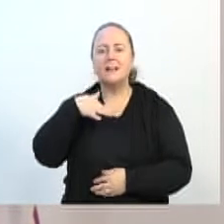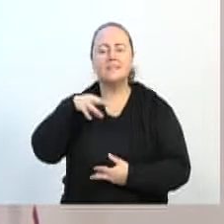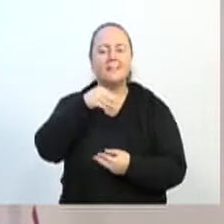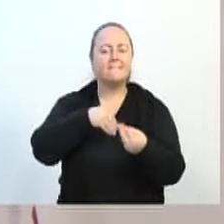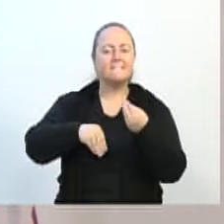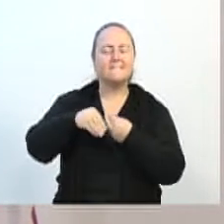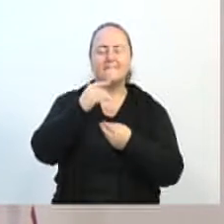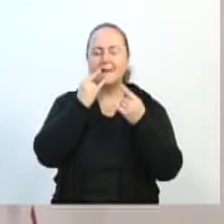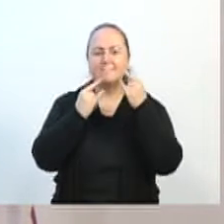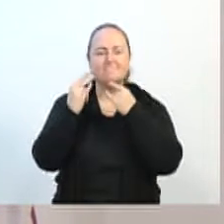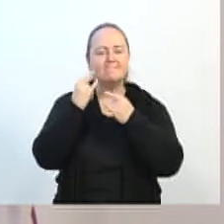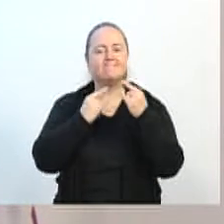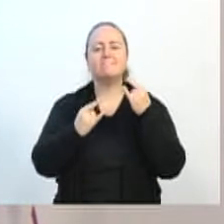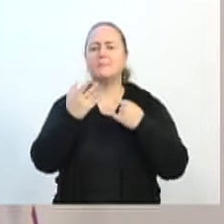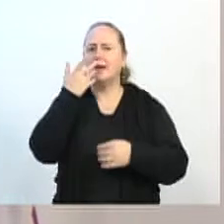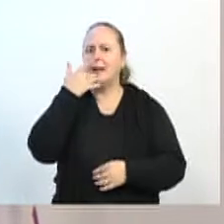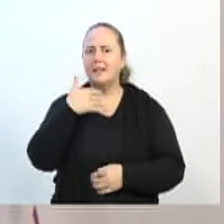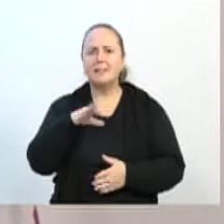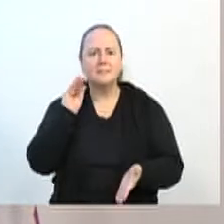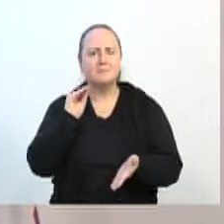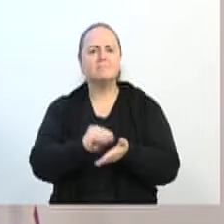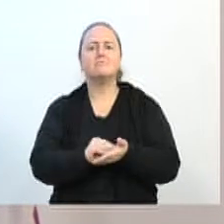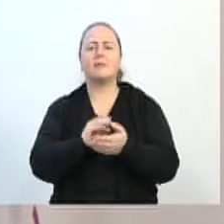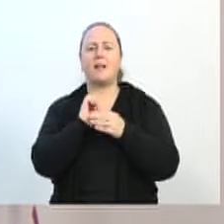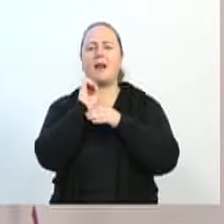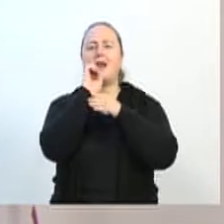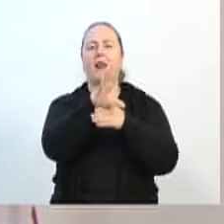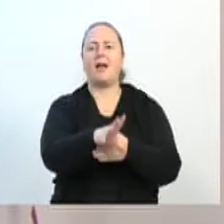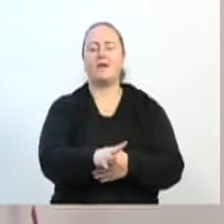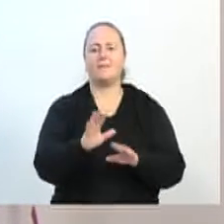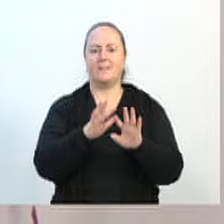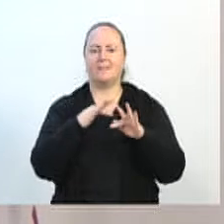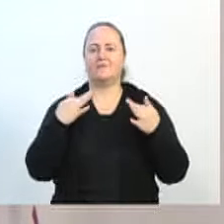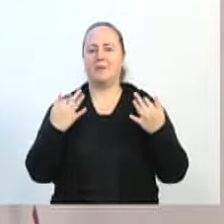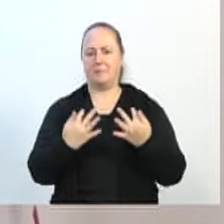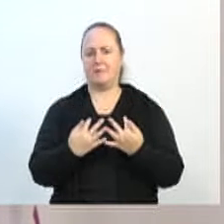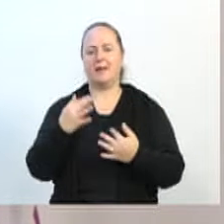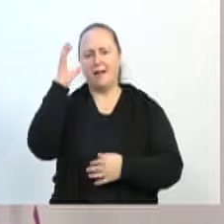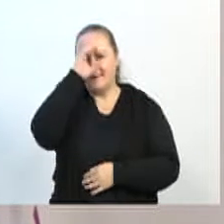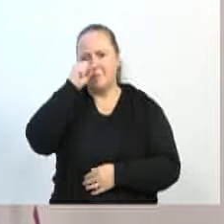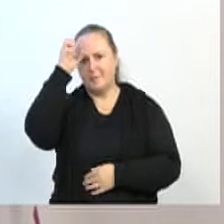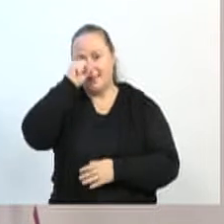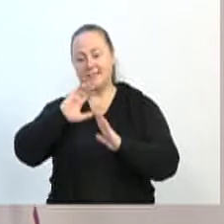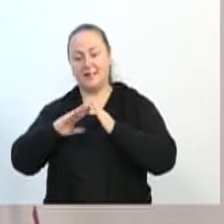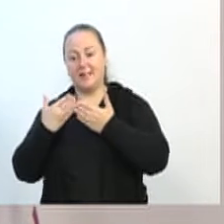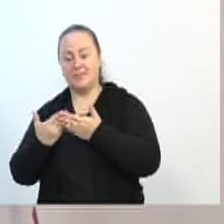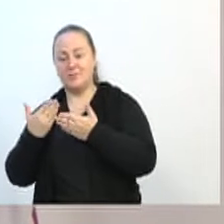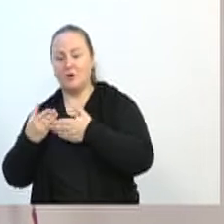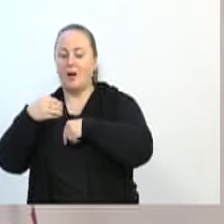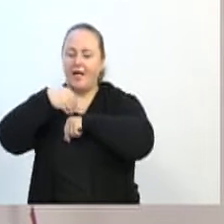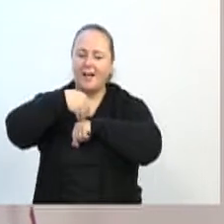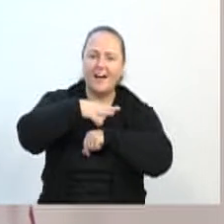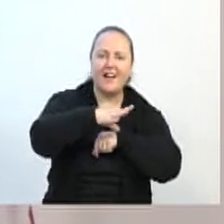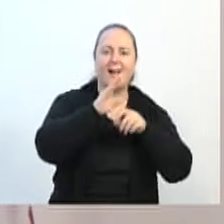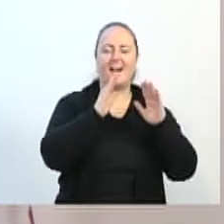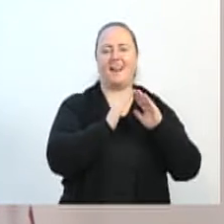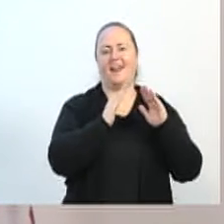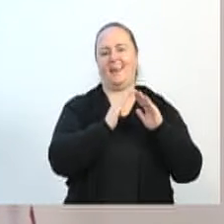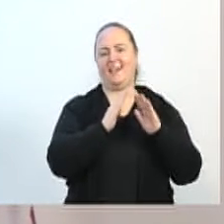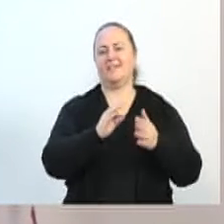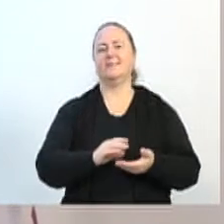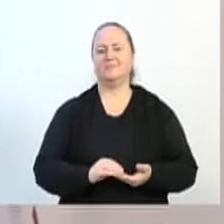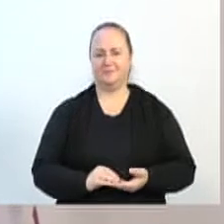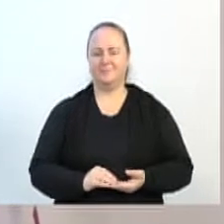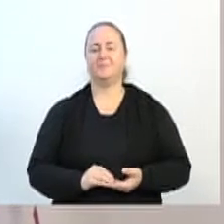crianças, acreditem, elas levam para suas famílias todo esse aprendizado e acaba colocando, muitas vezes,